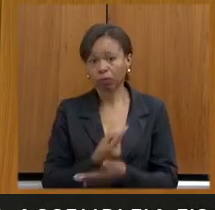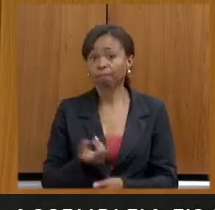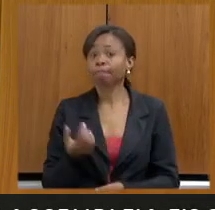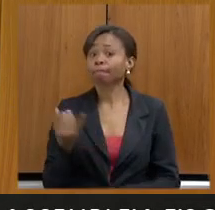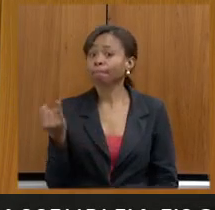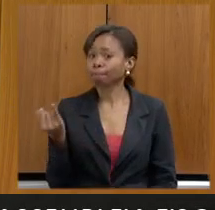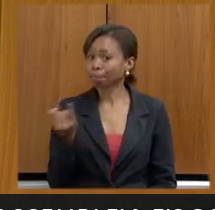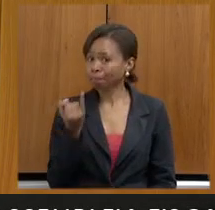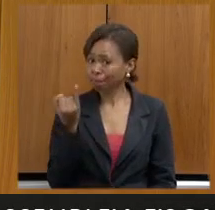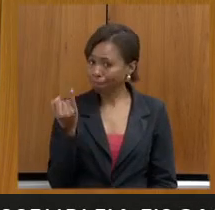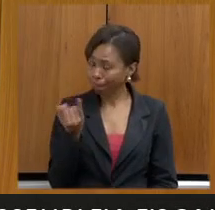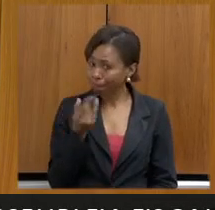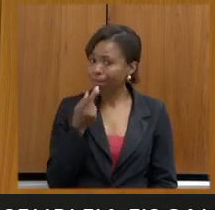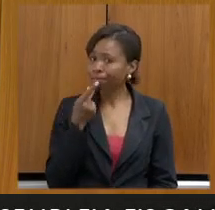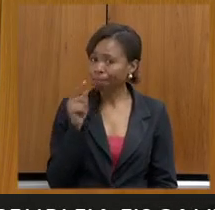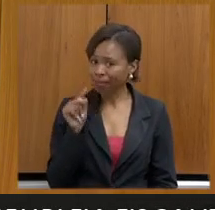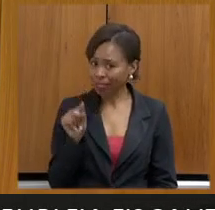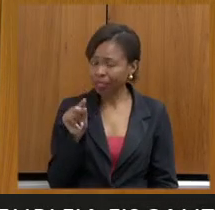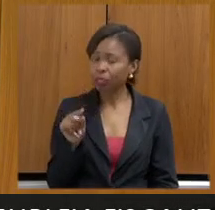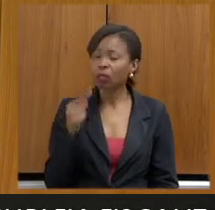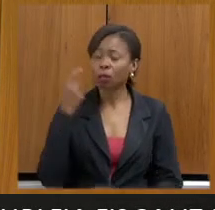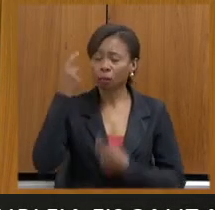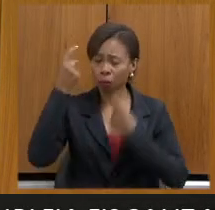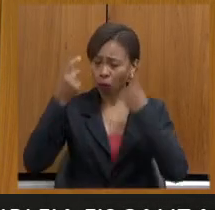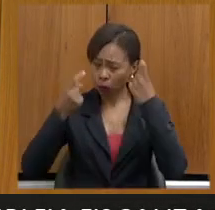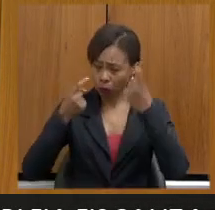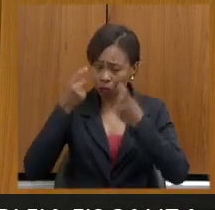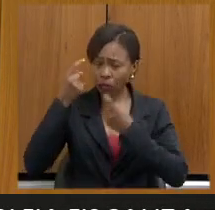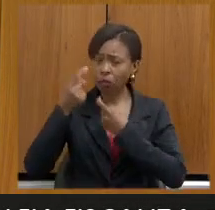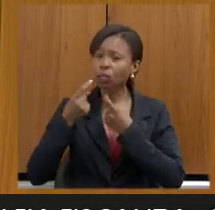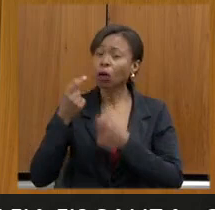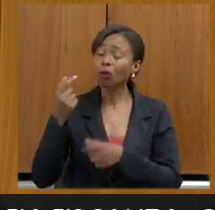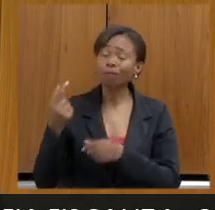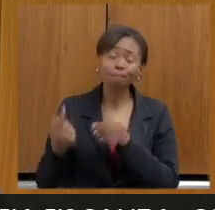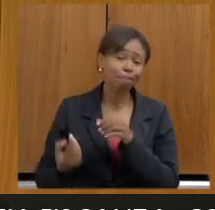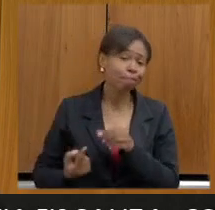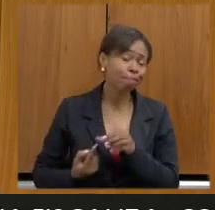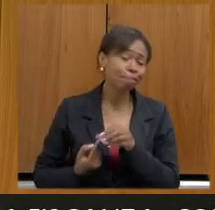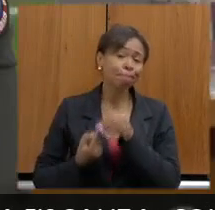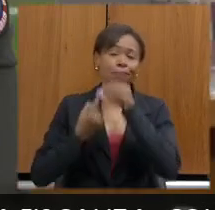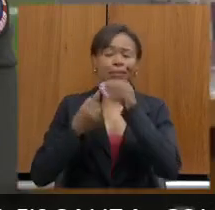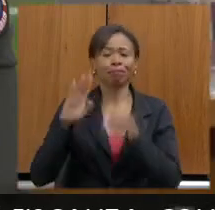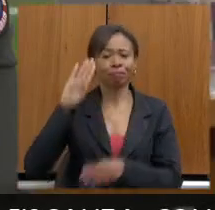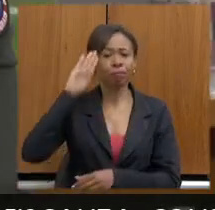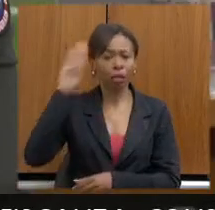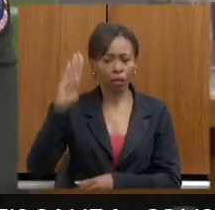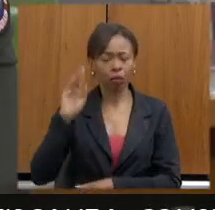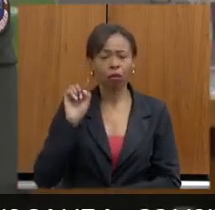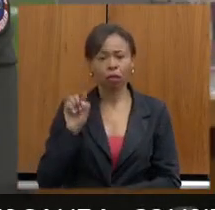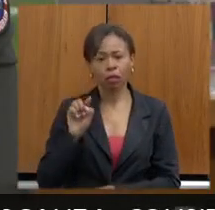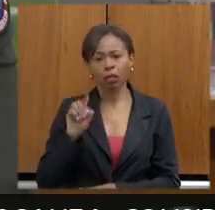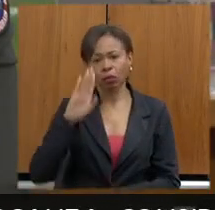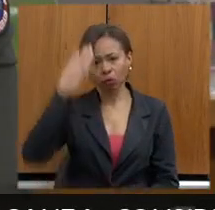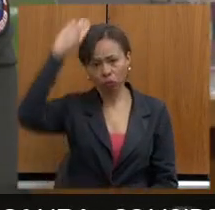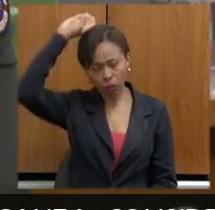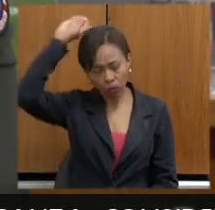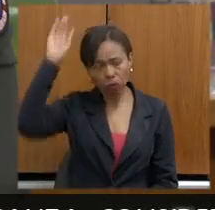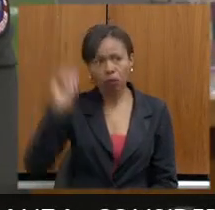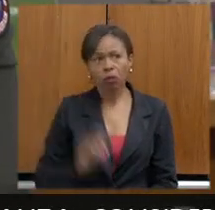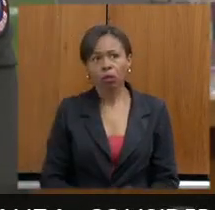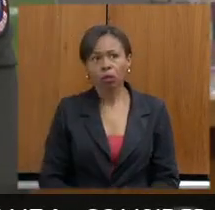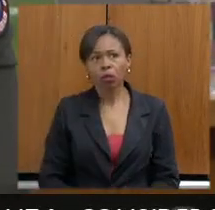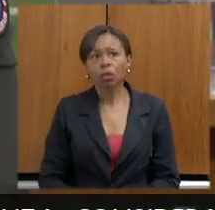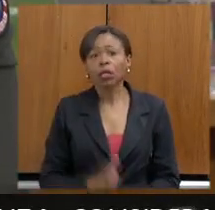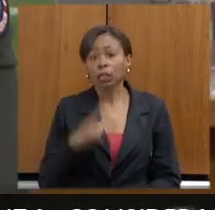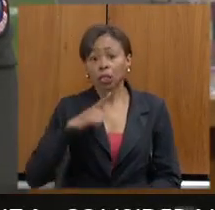oportuno falarmos disso é uma preocupação prioritária na instituição e é além